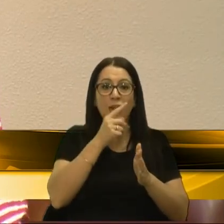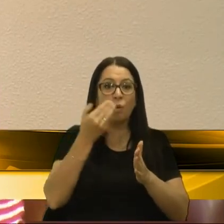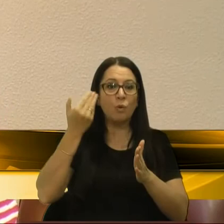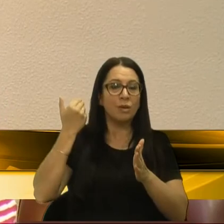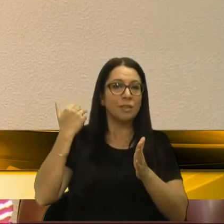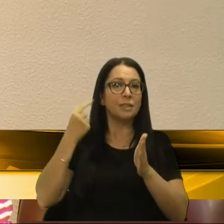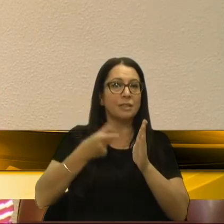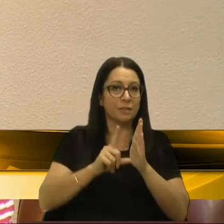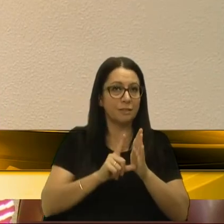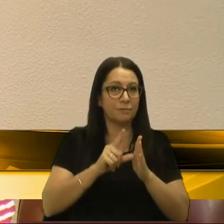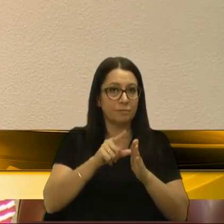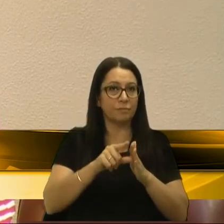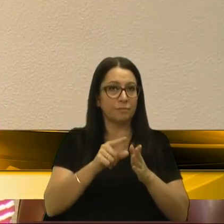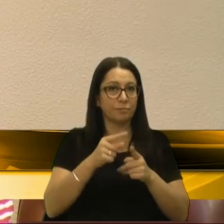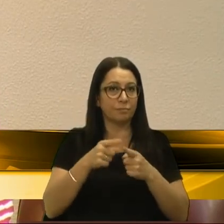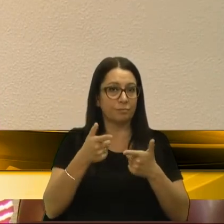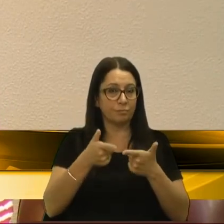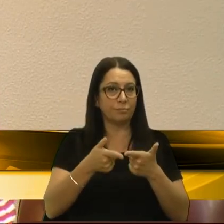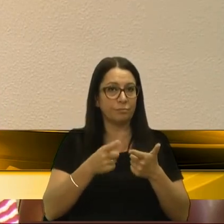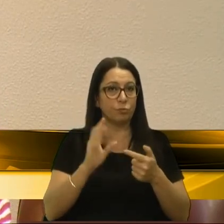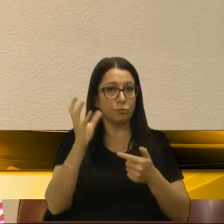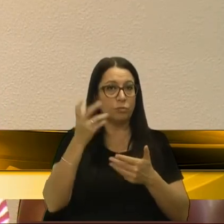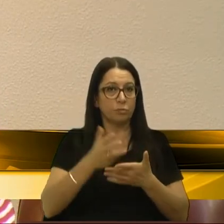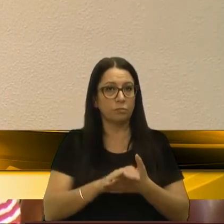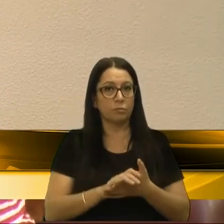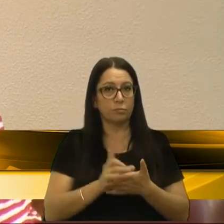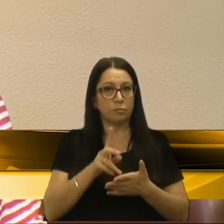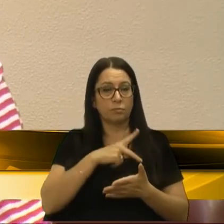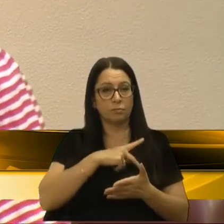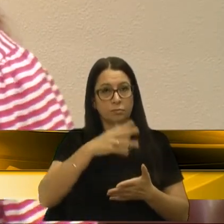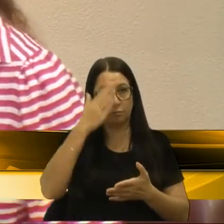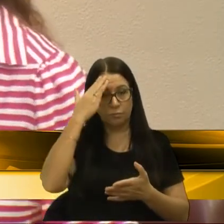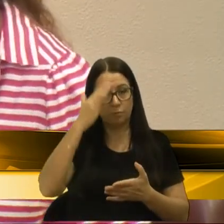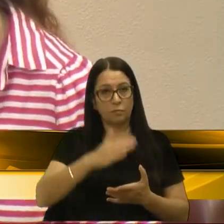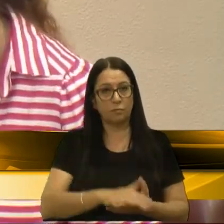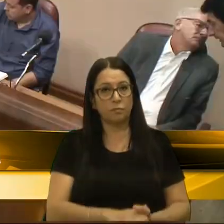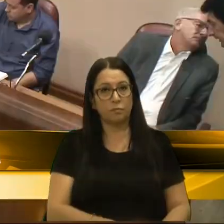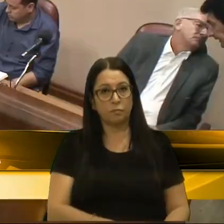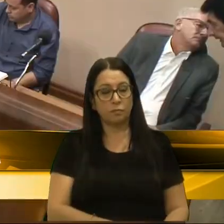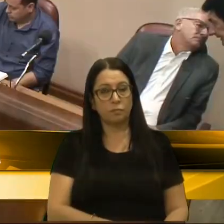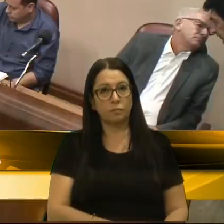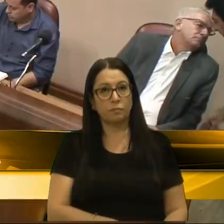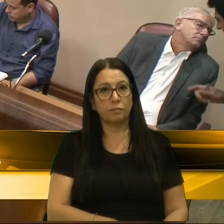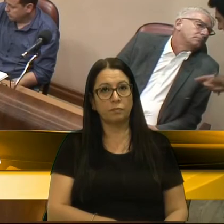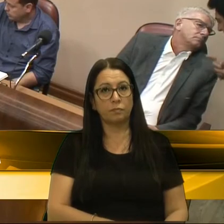muitas vezes acaba por levar a essas situações. Era isso, senhor presidente.